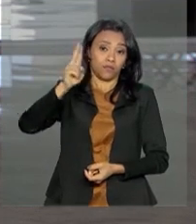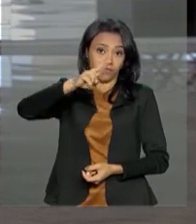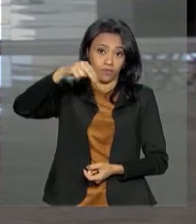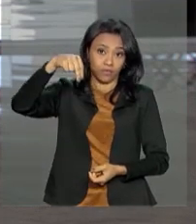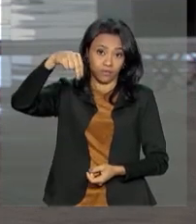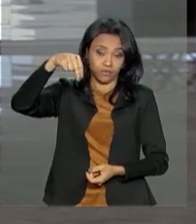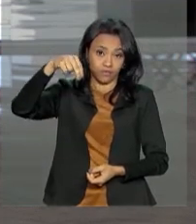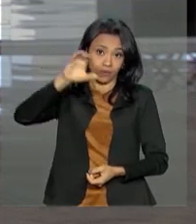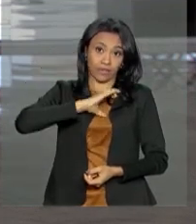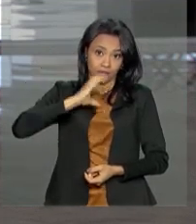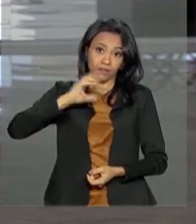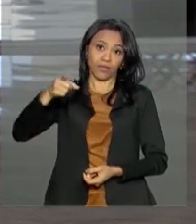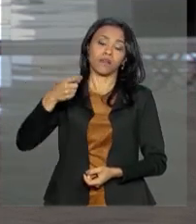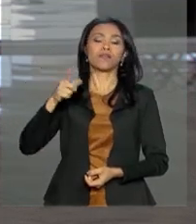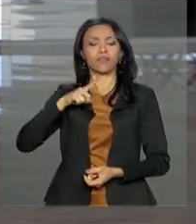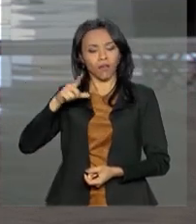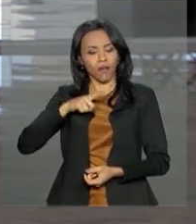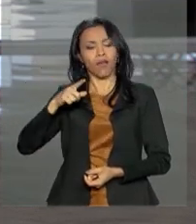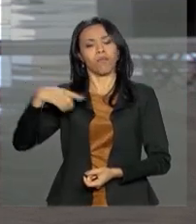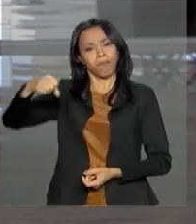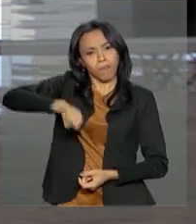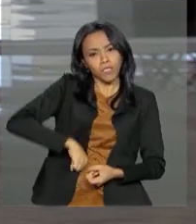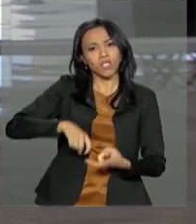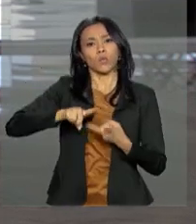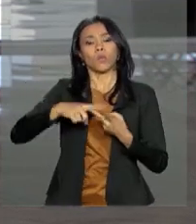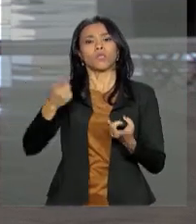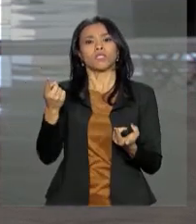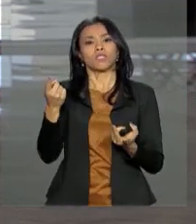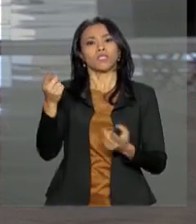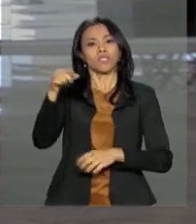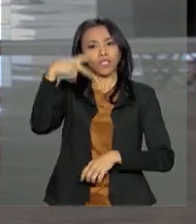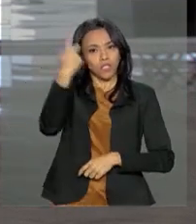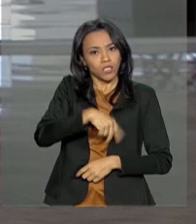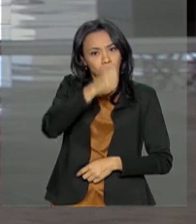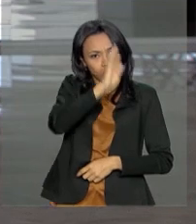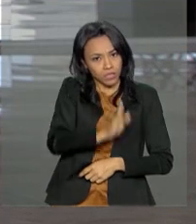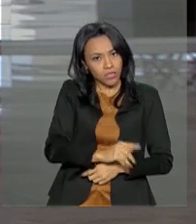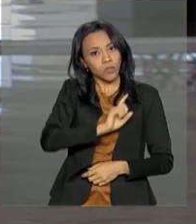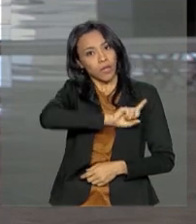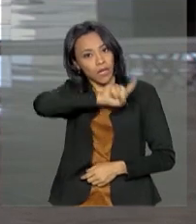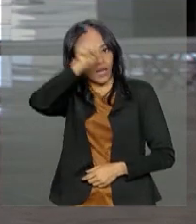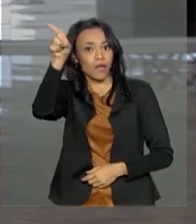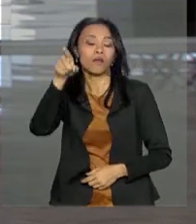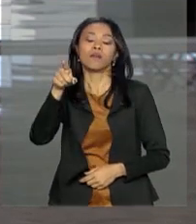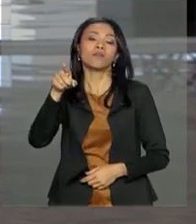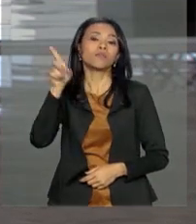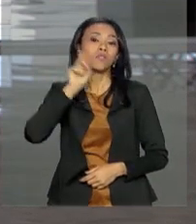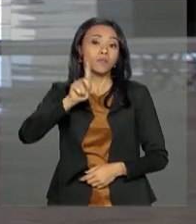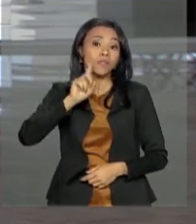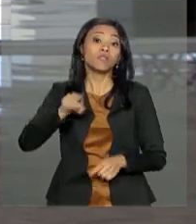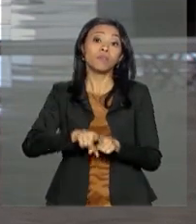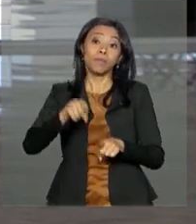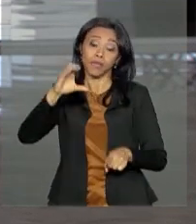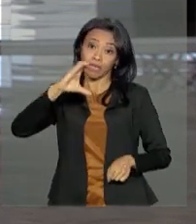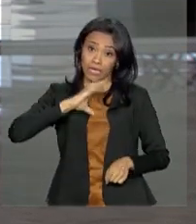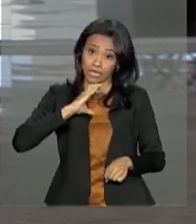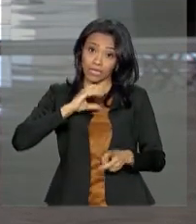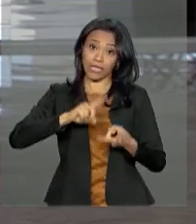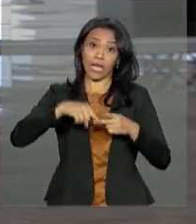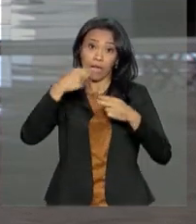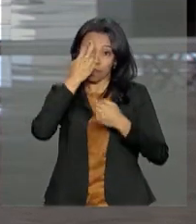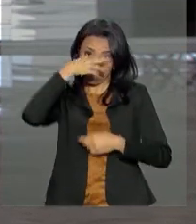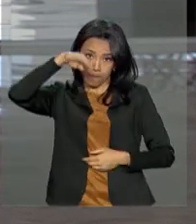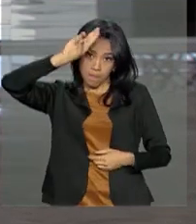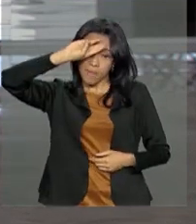embaixadores e também dos chefes dos consulados do brasil nos estados unidos e canadá e méxico